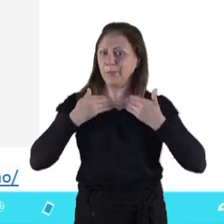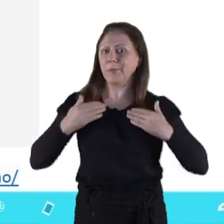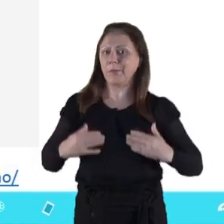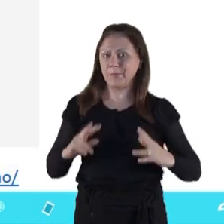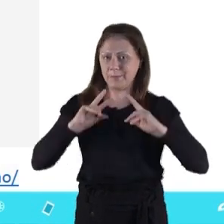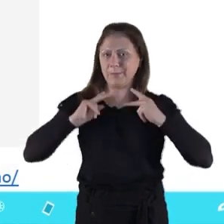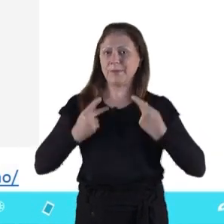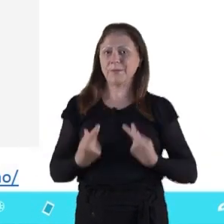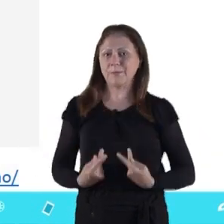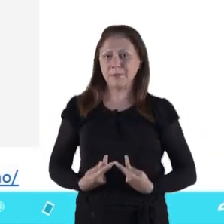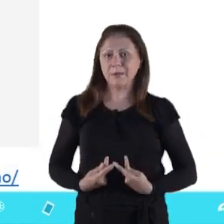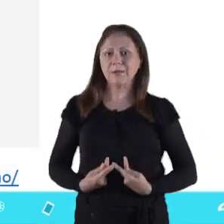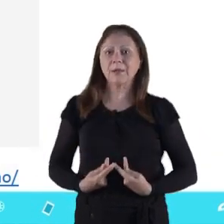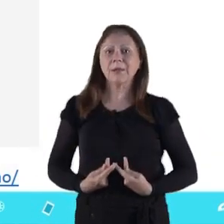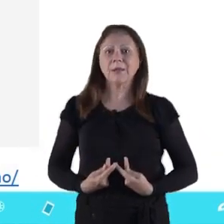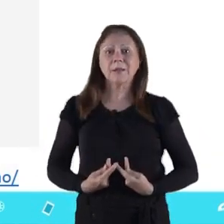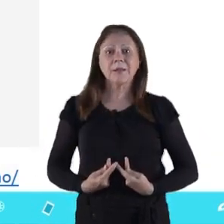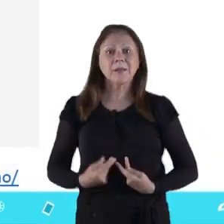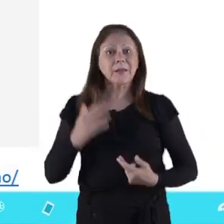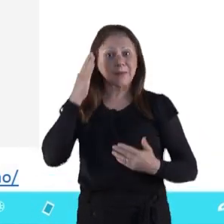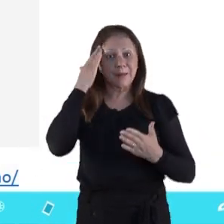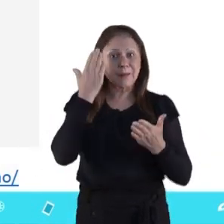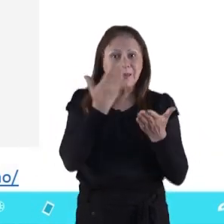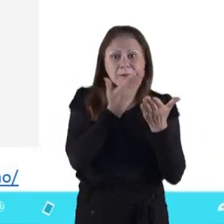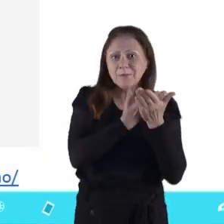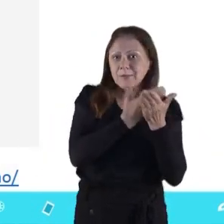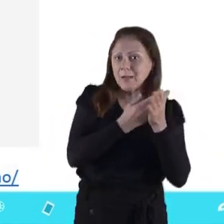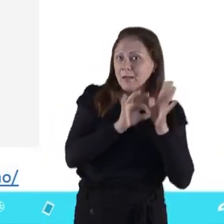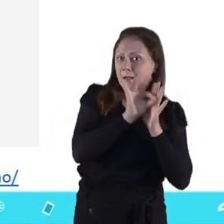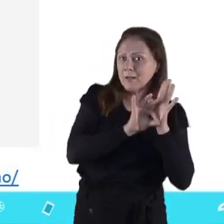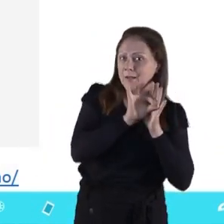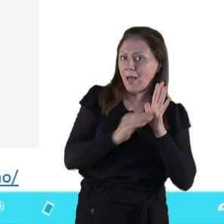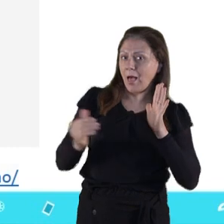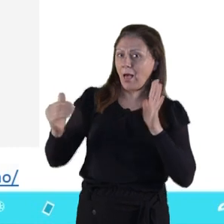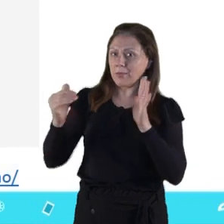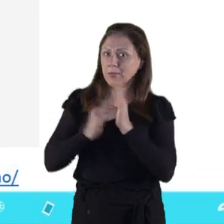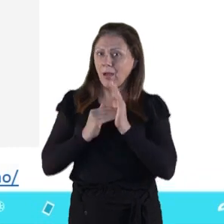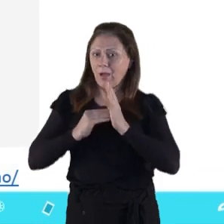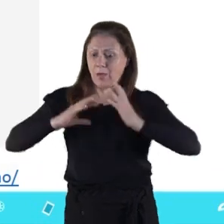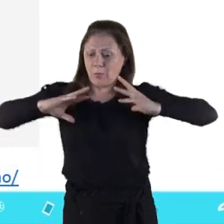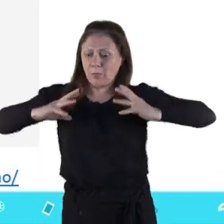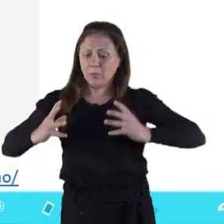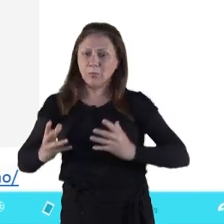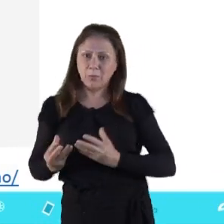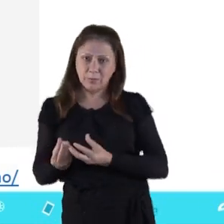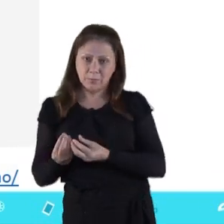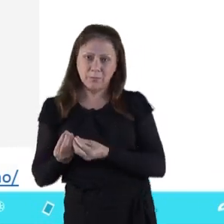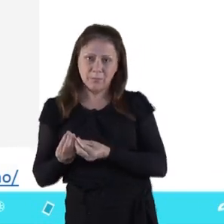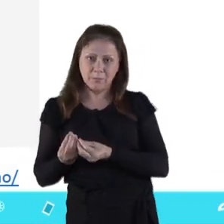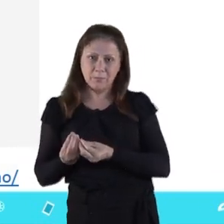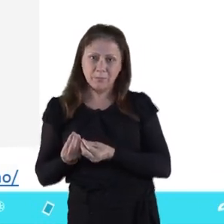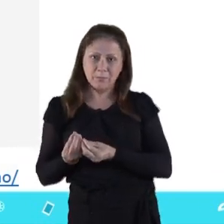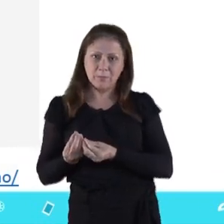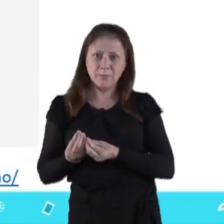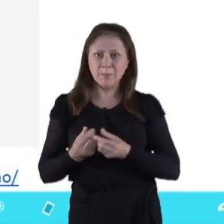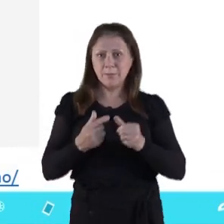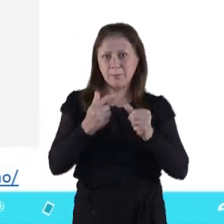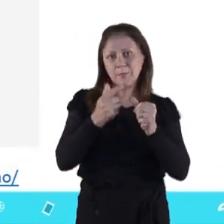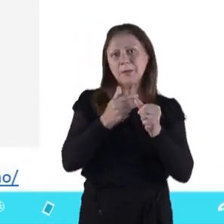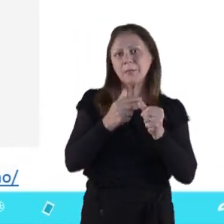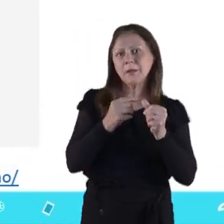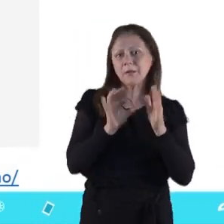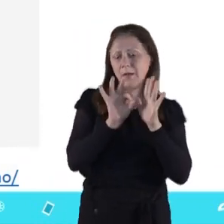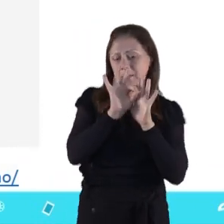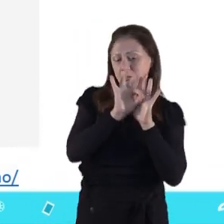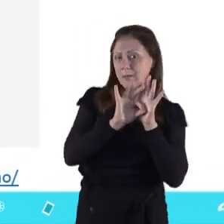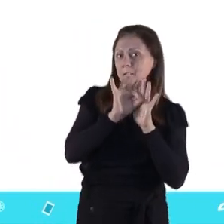corpo humano. A gente vai entender um pouquinho desde a célula até os sistemas que vão formar o nosso corpo, tá? Então, primeiro,